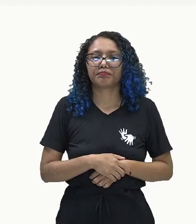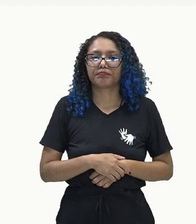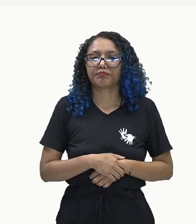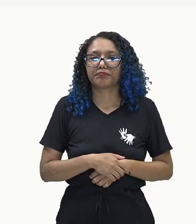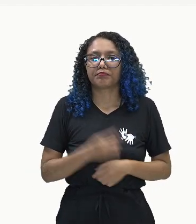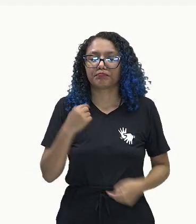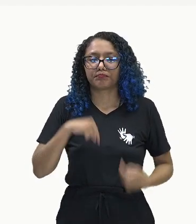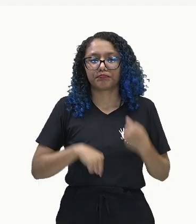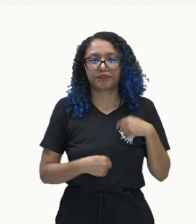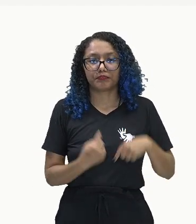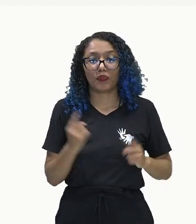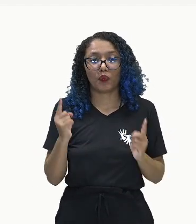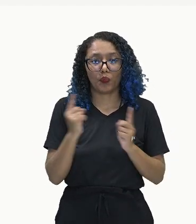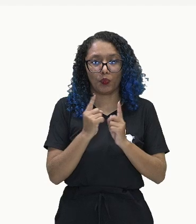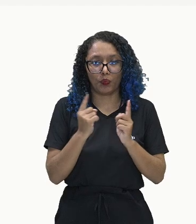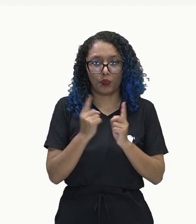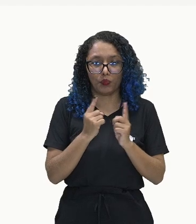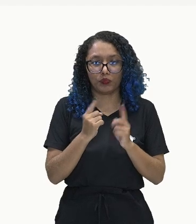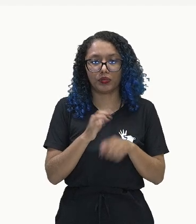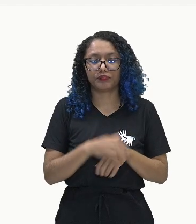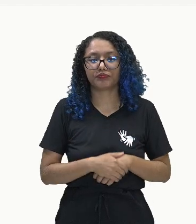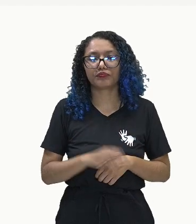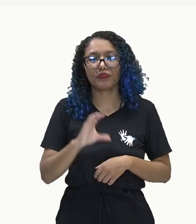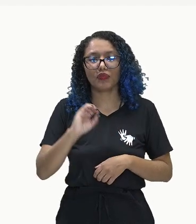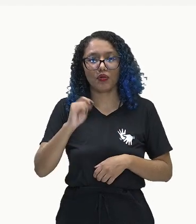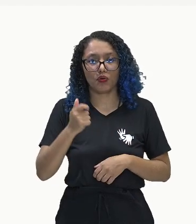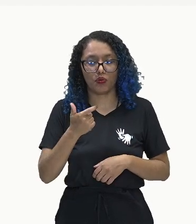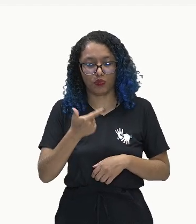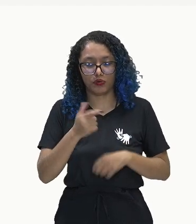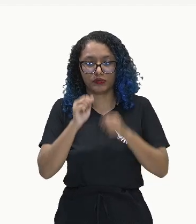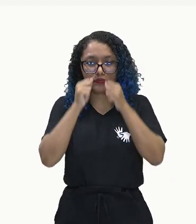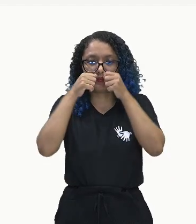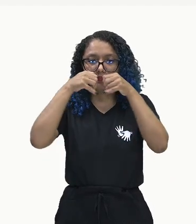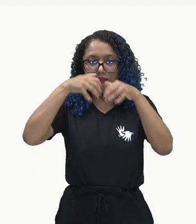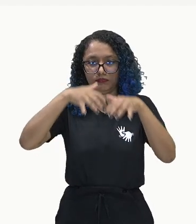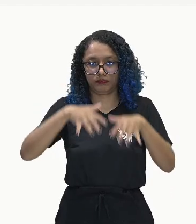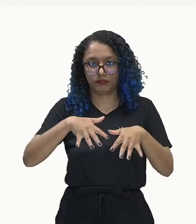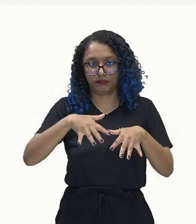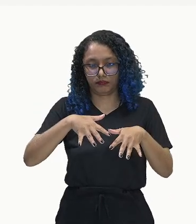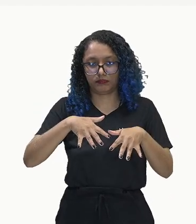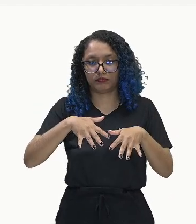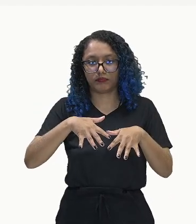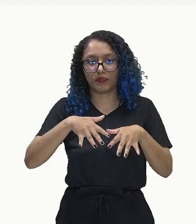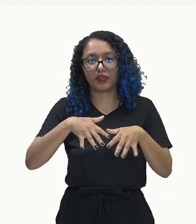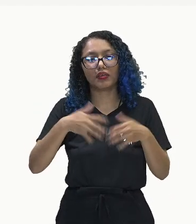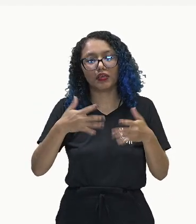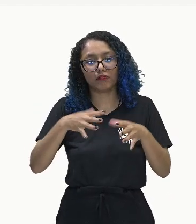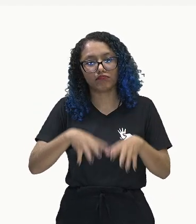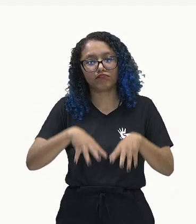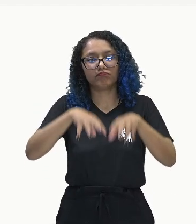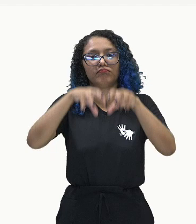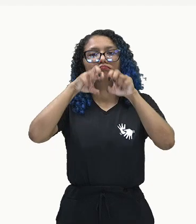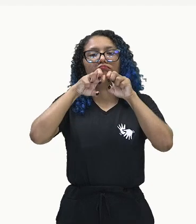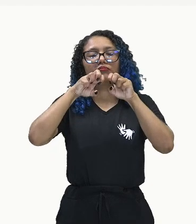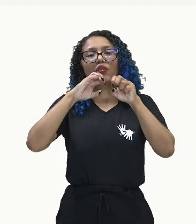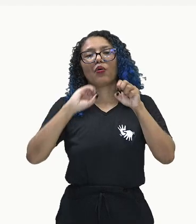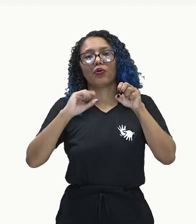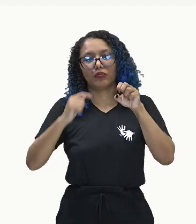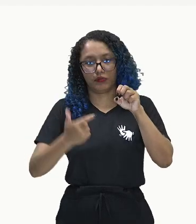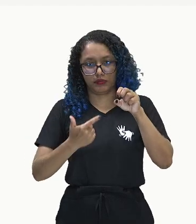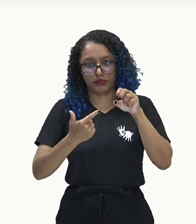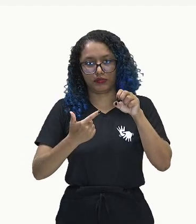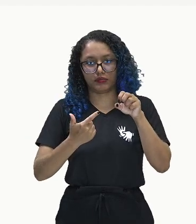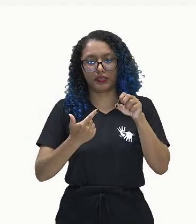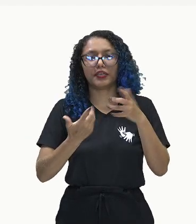de carbono para o meio externo na expiração e absorve o oxigênio. E assim fica